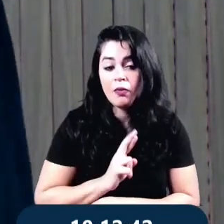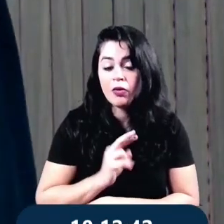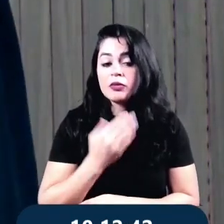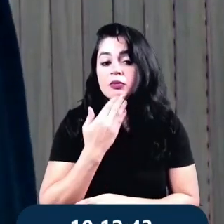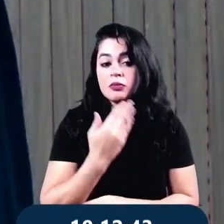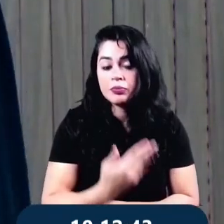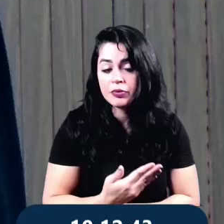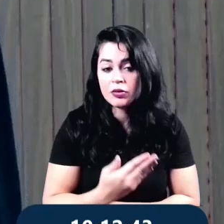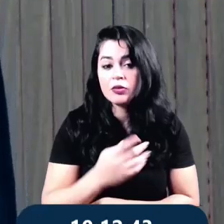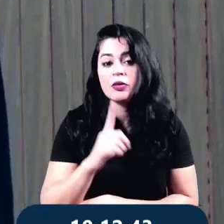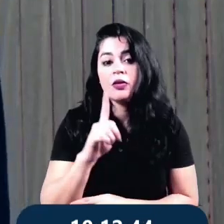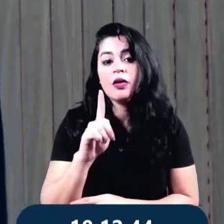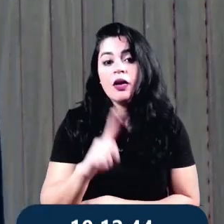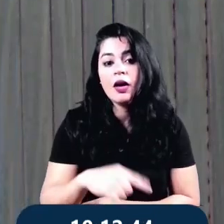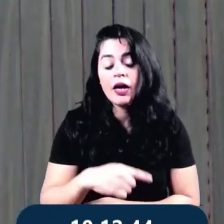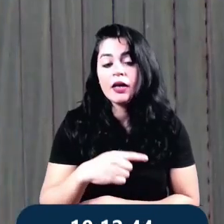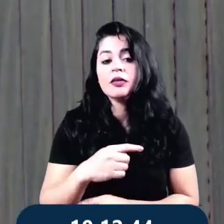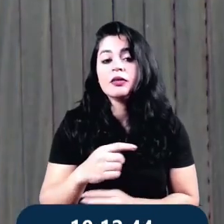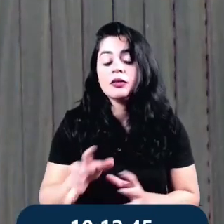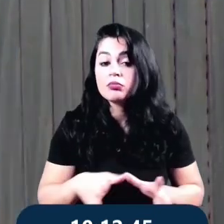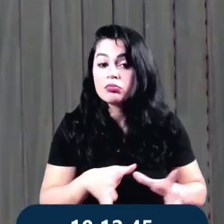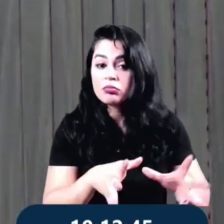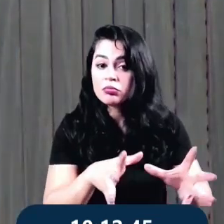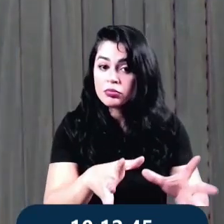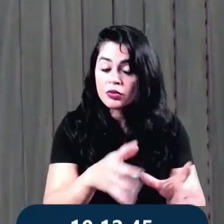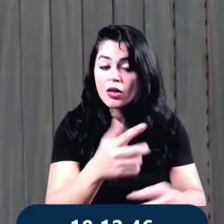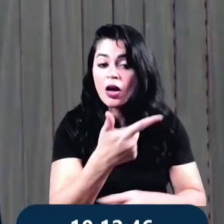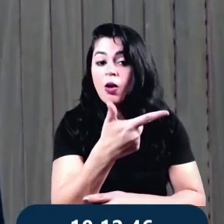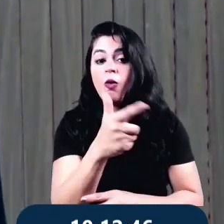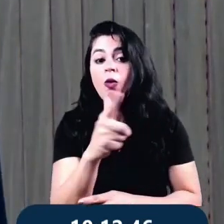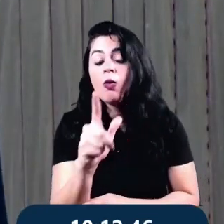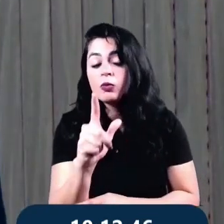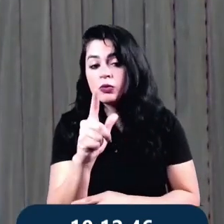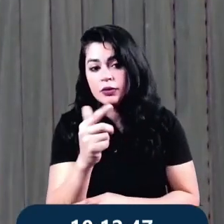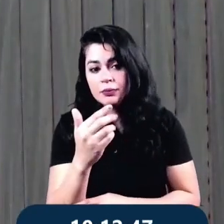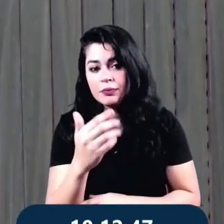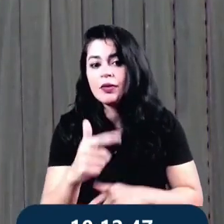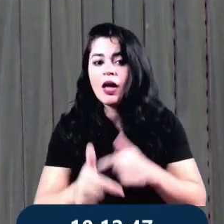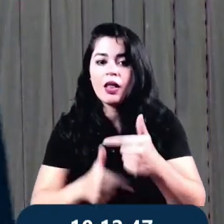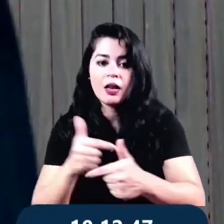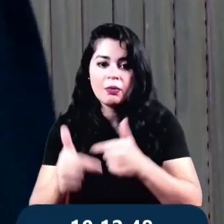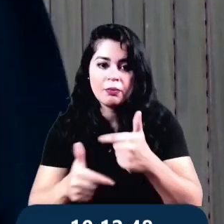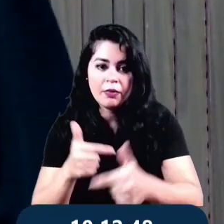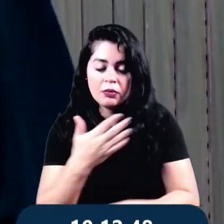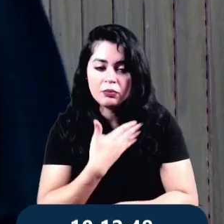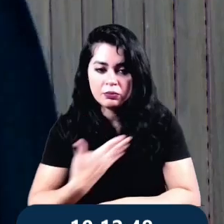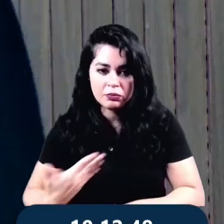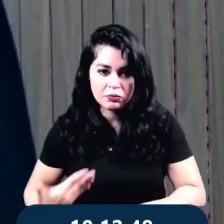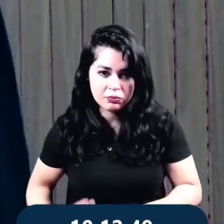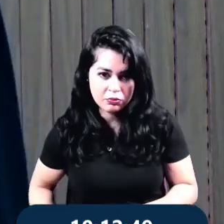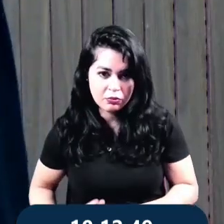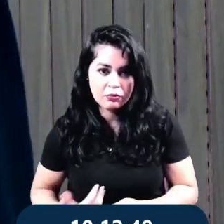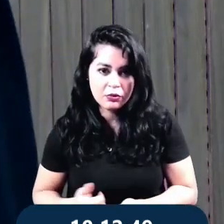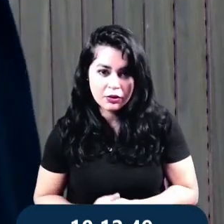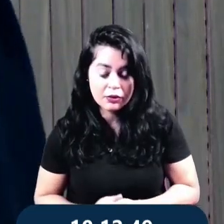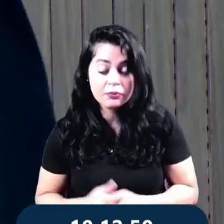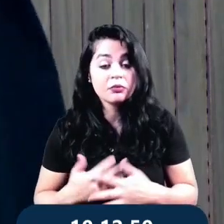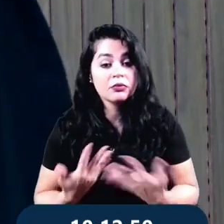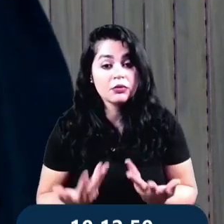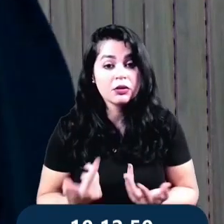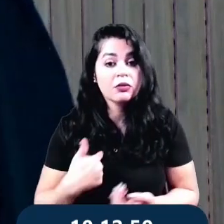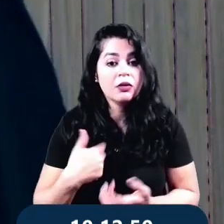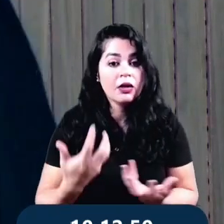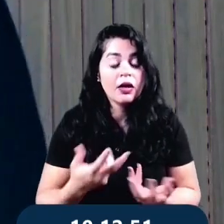uma redestinação para uma outra atividade pública. Então eu quero dizer aqui, para tomar